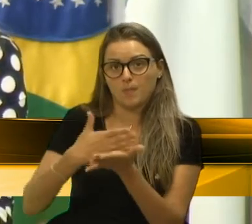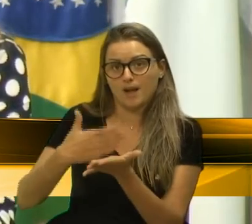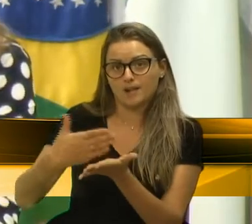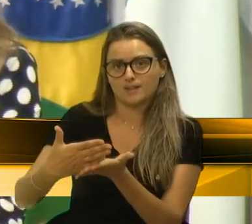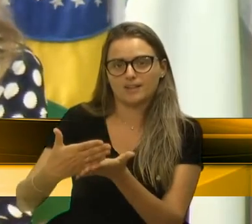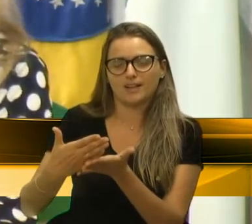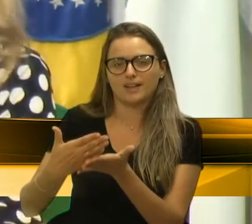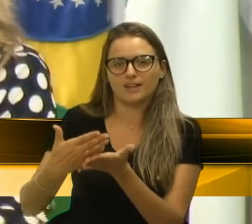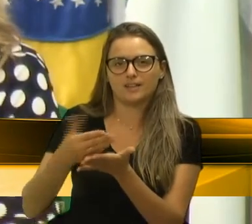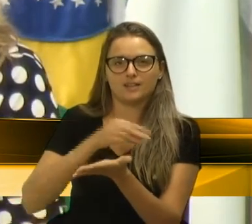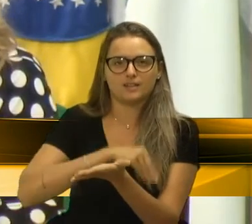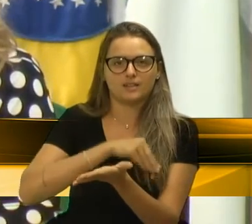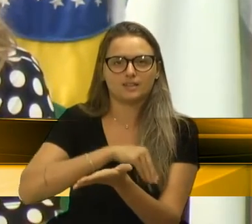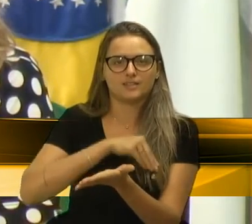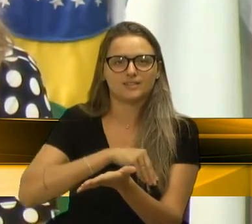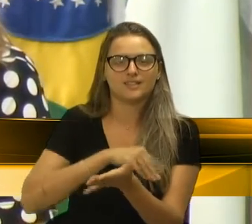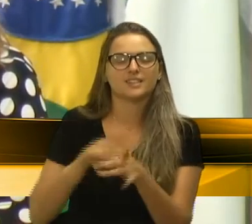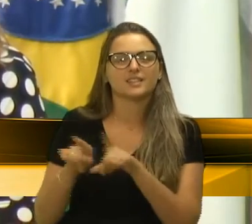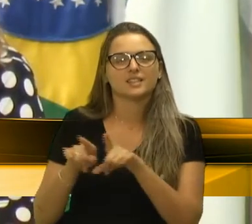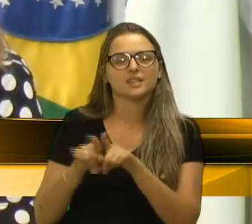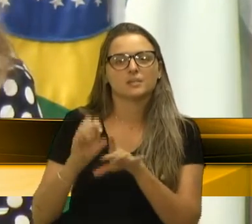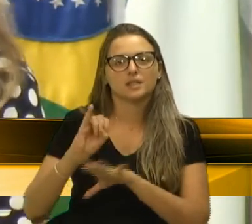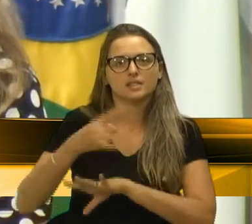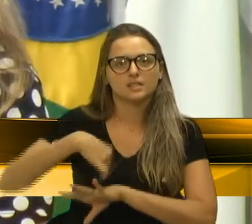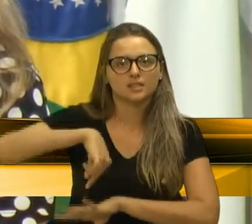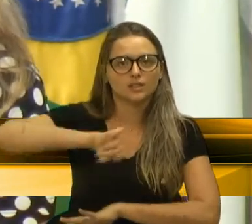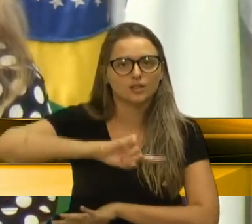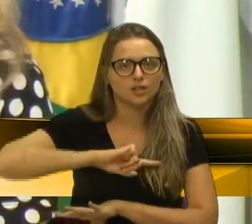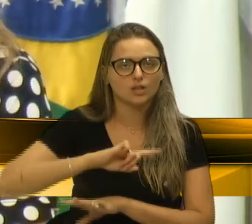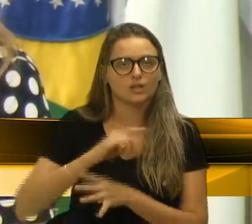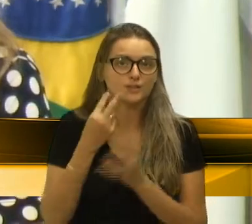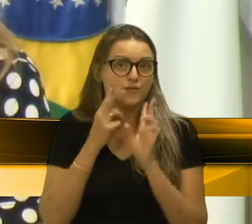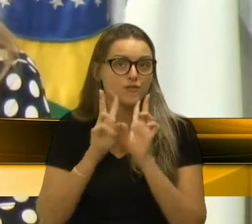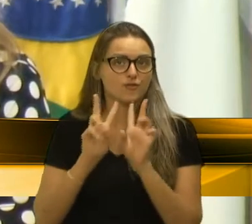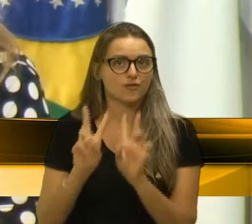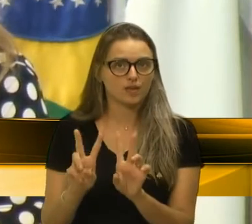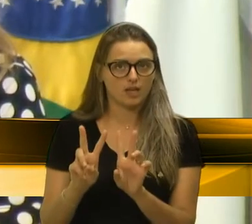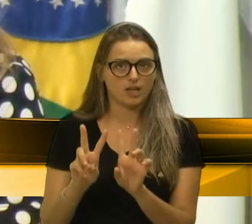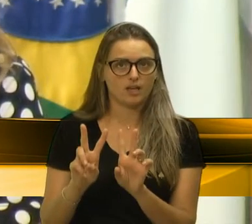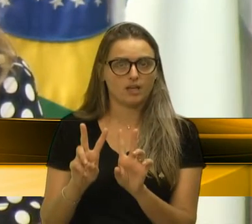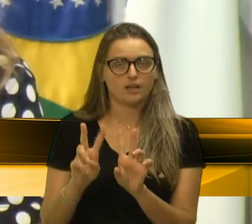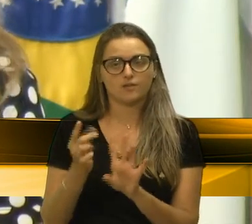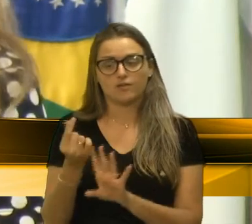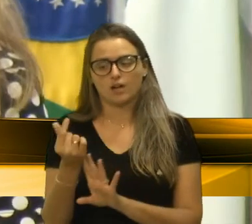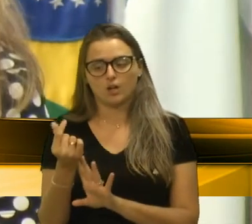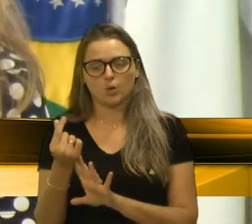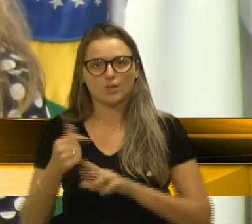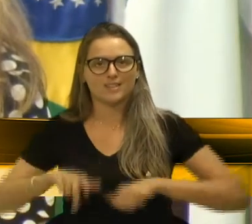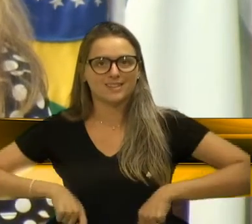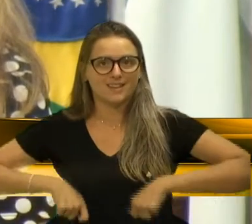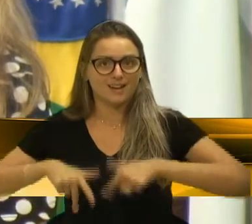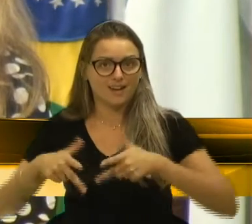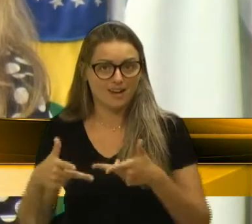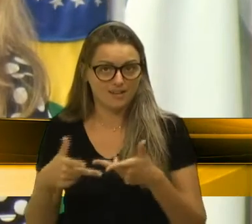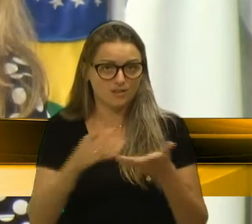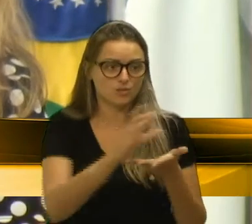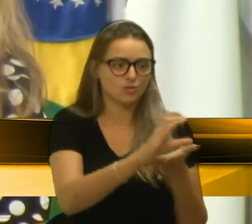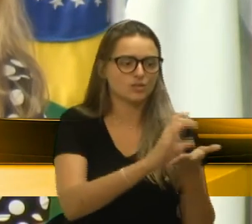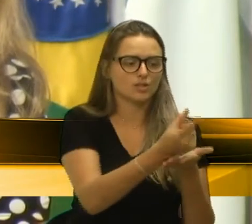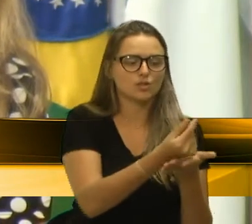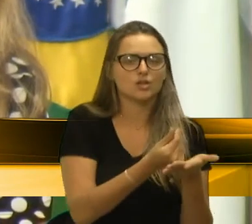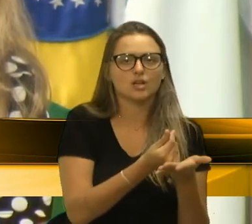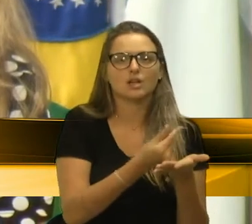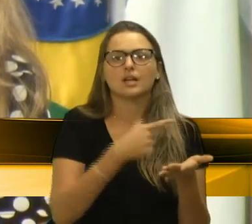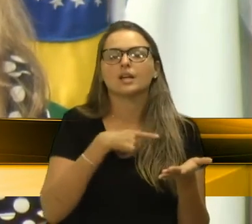assim. Porque se nós olharmos para a previsão de receitas e de gastos de 2020, nós temos